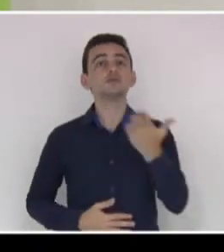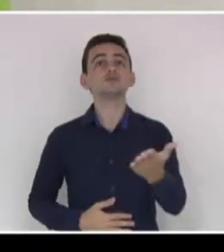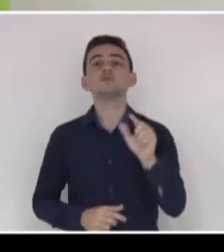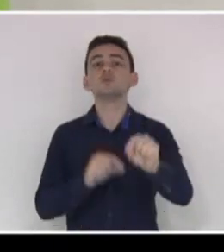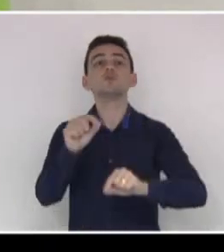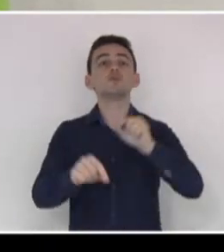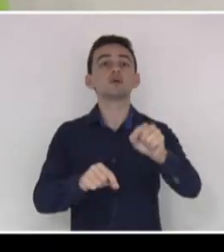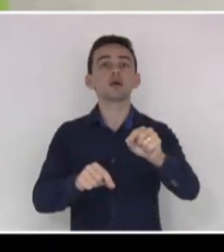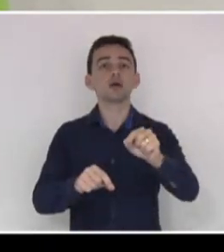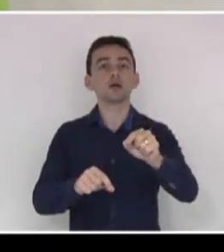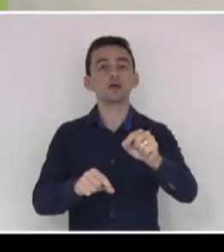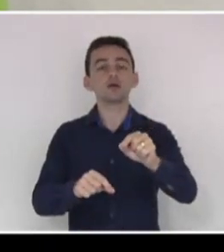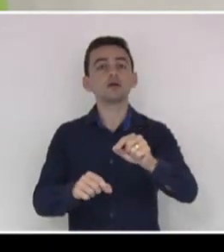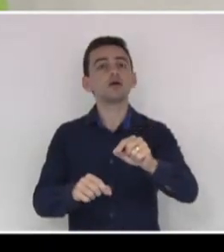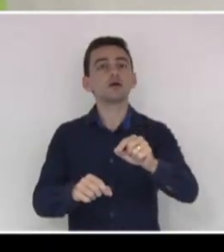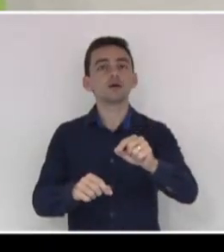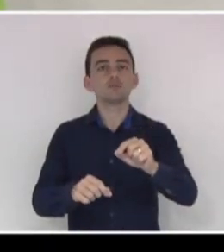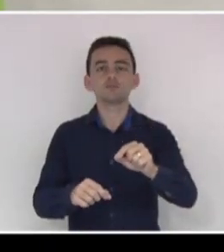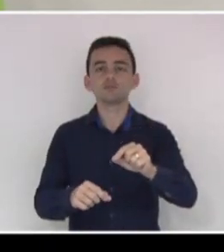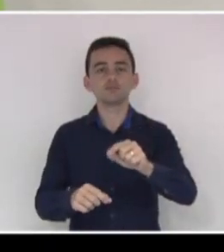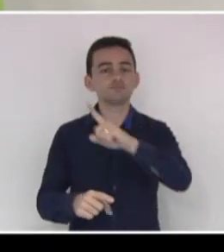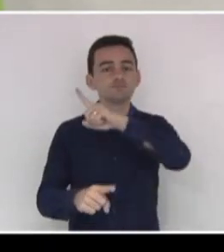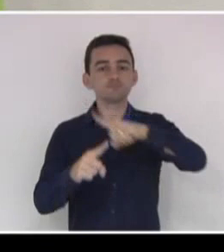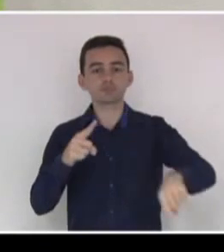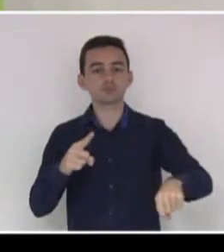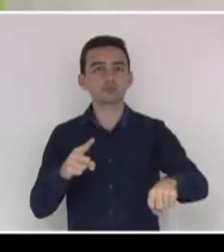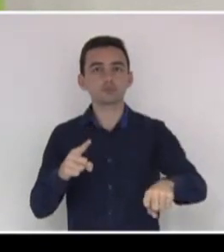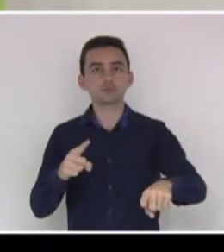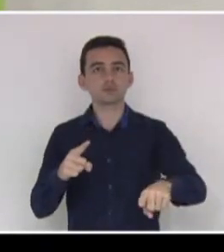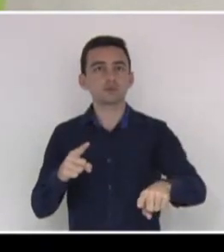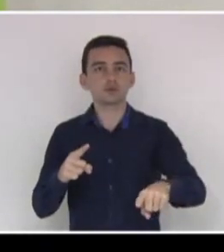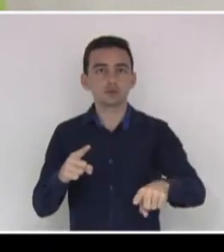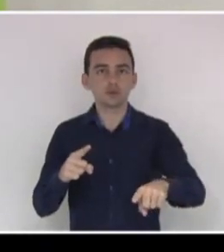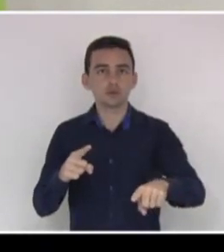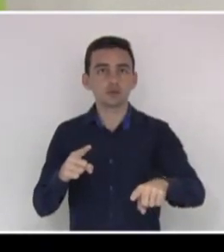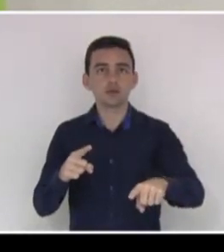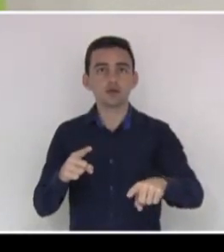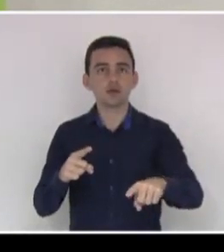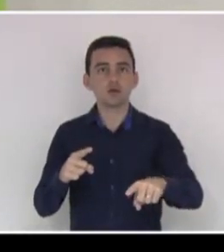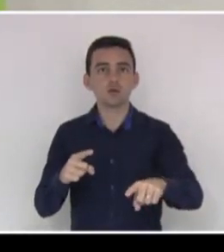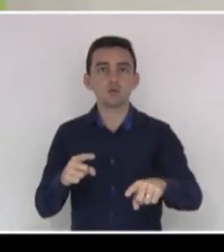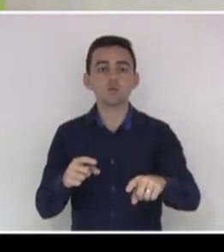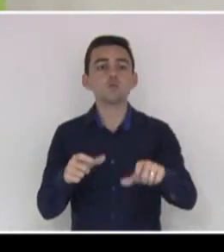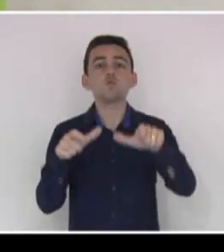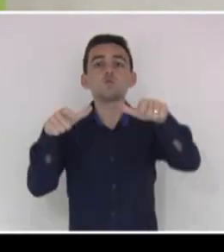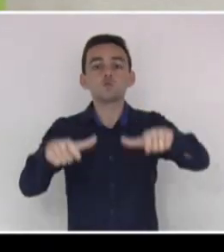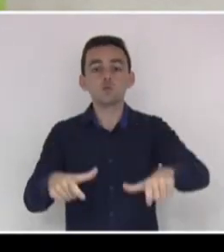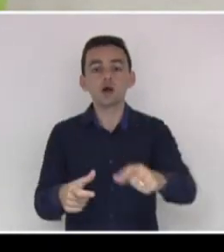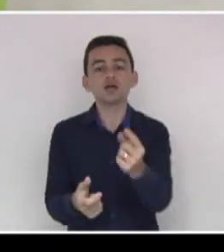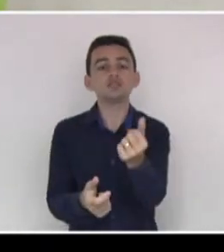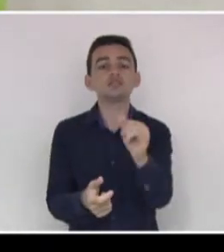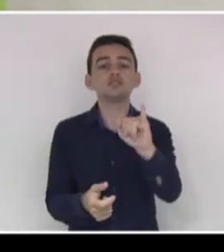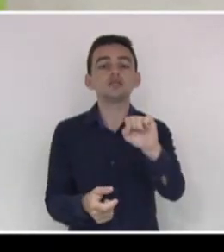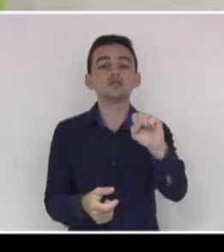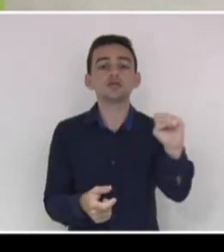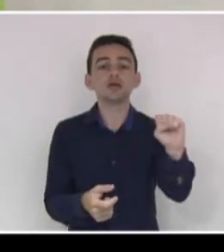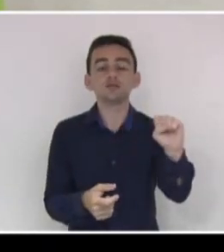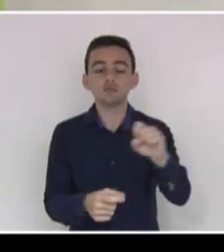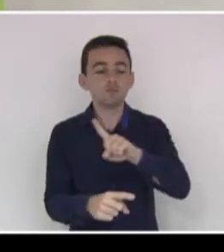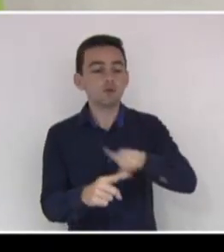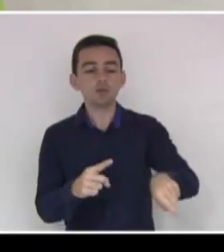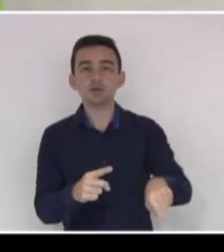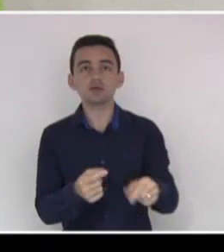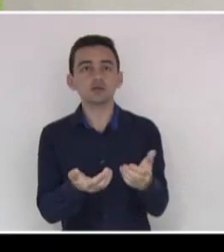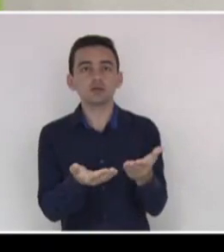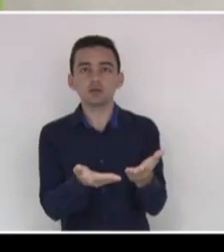vetou justamente a parte que trata do local onde é cobrado o ISS sobre